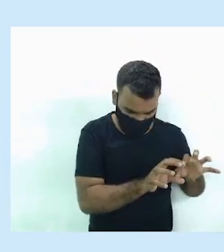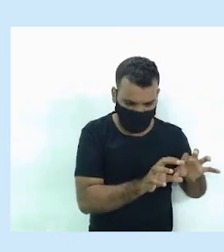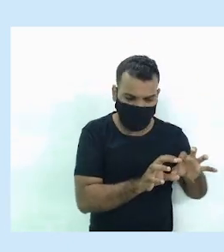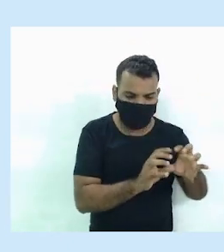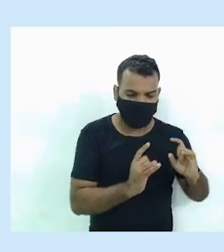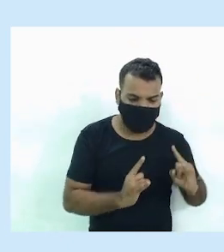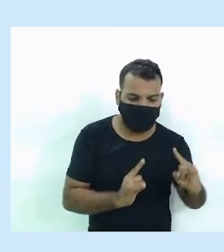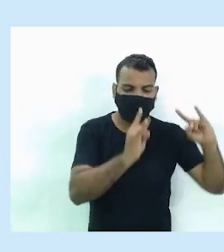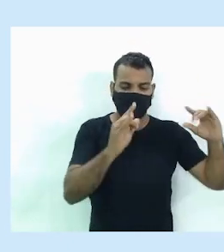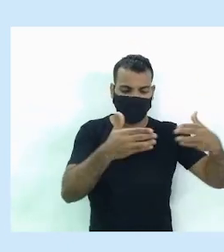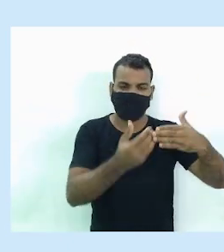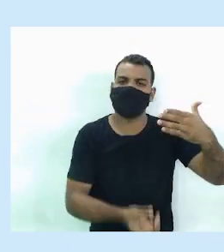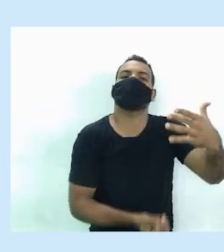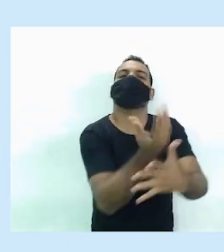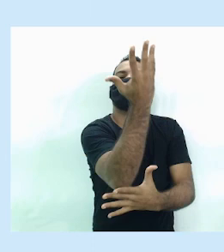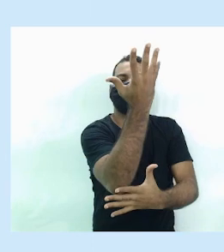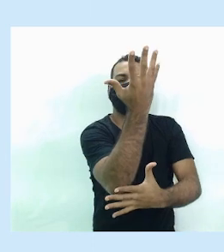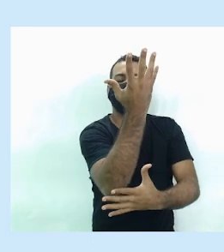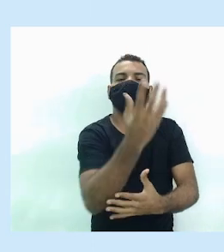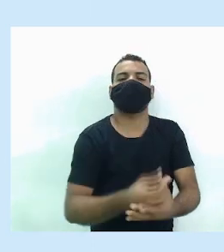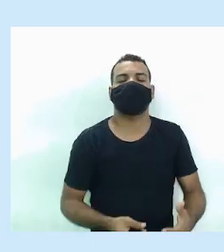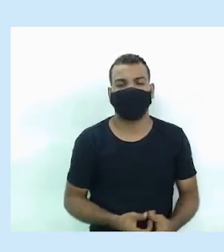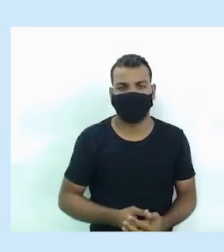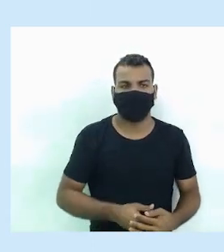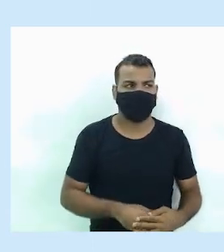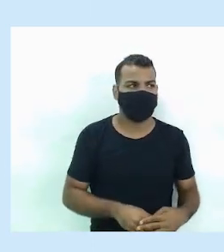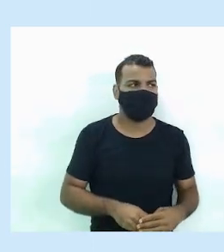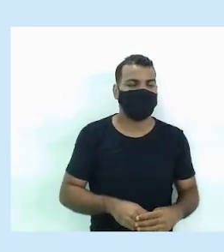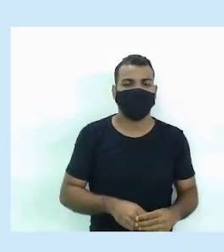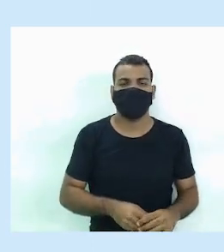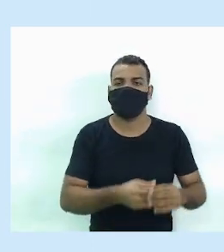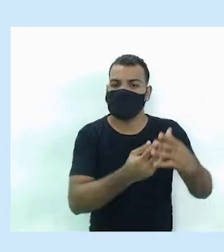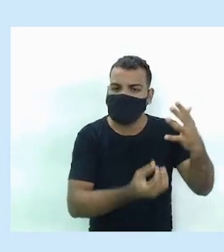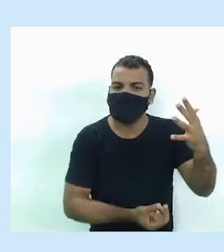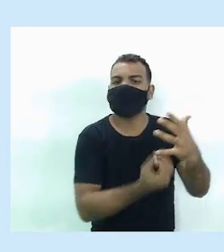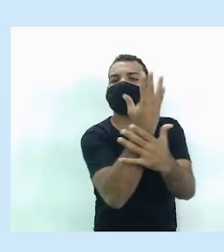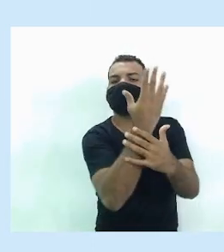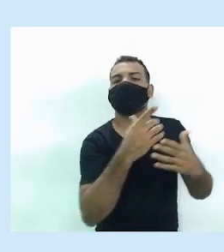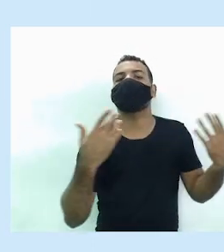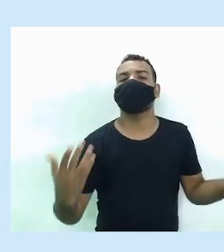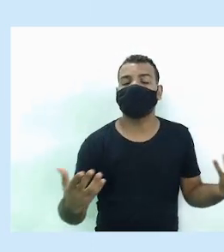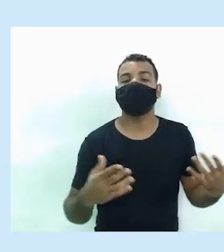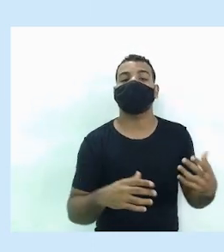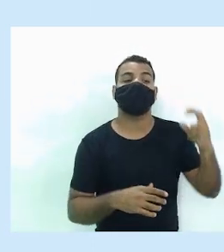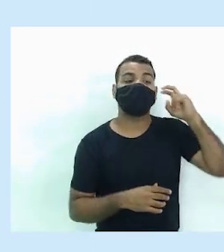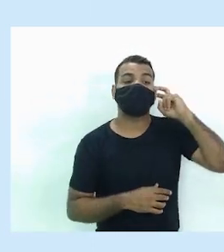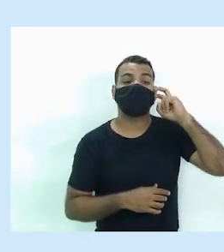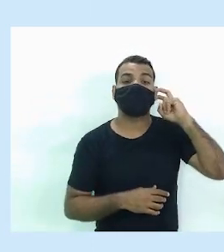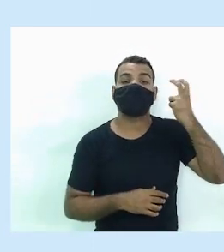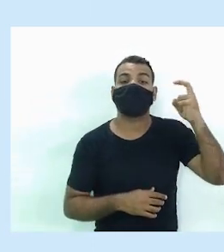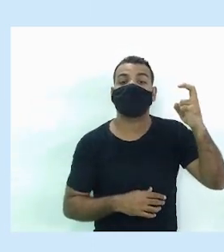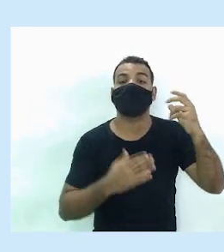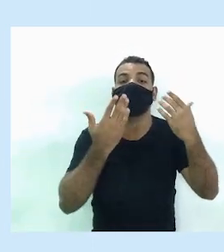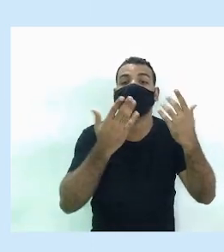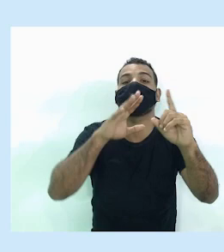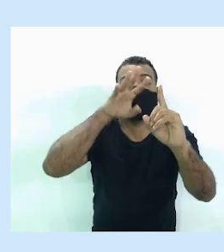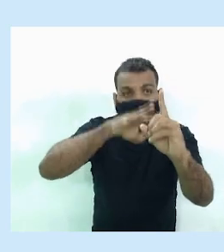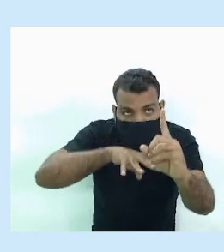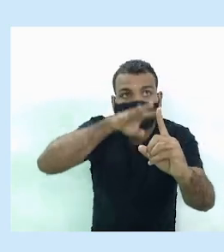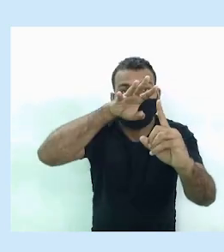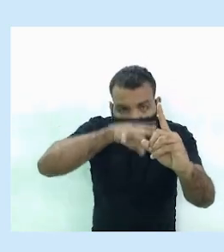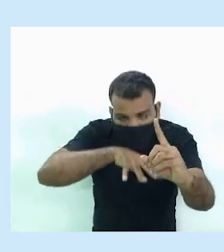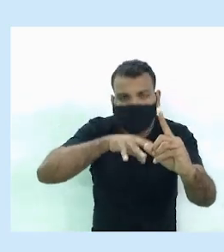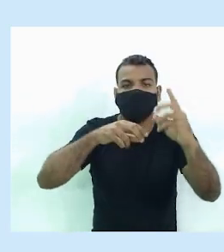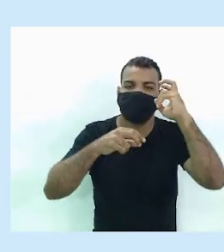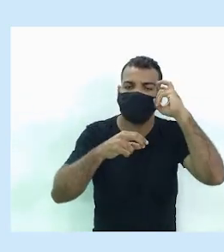do feudalismo. E justamente vem de quê? Vai vir do termo da cultura da servidão. E a gente